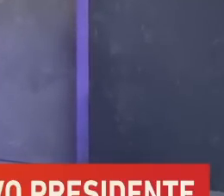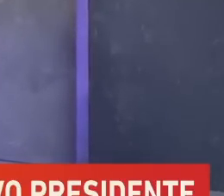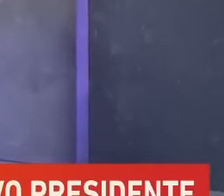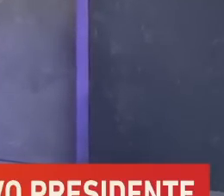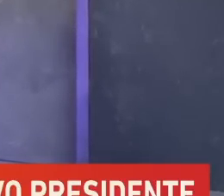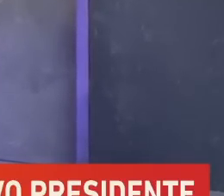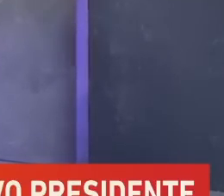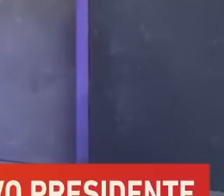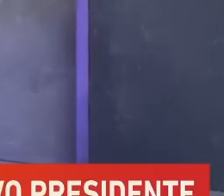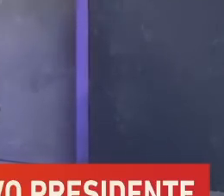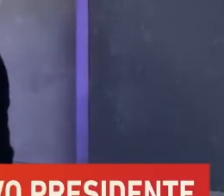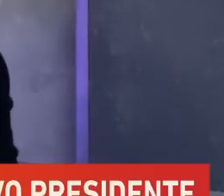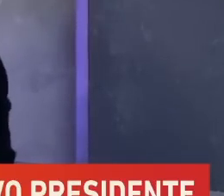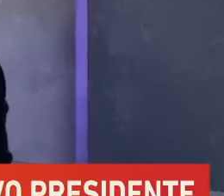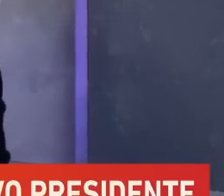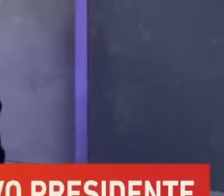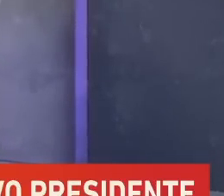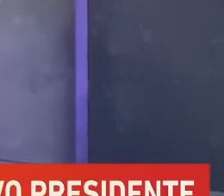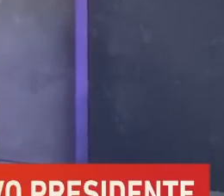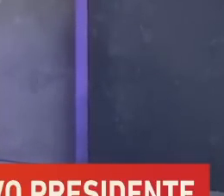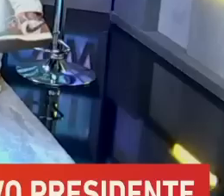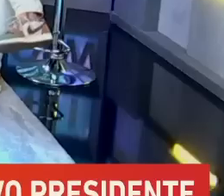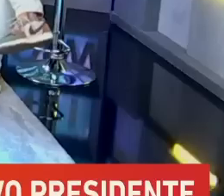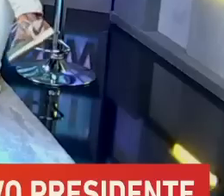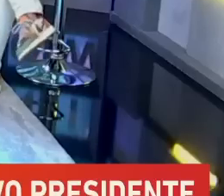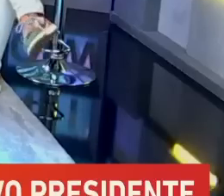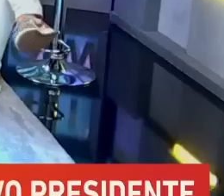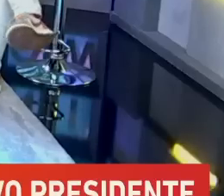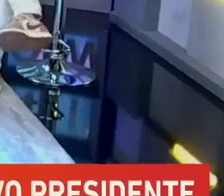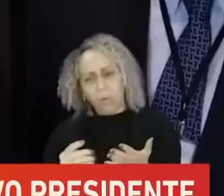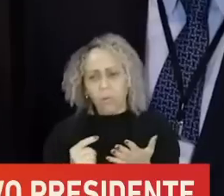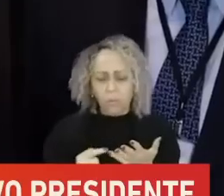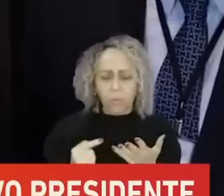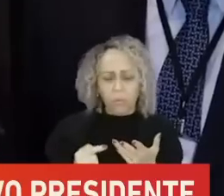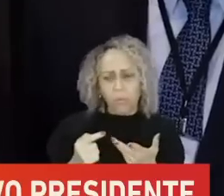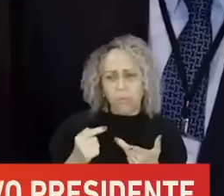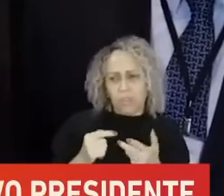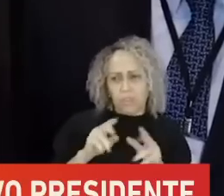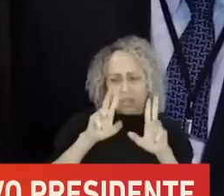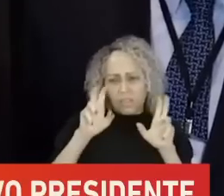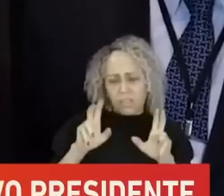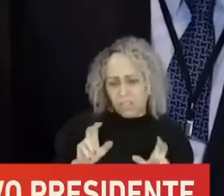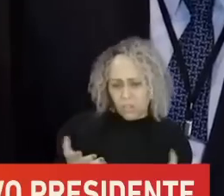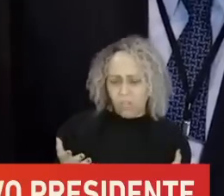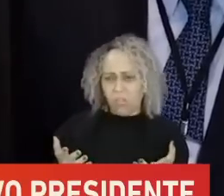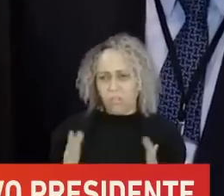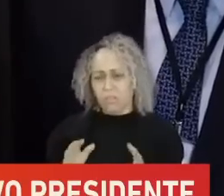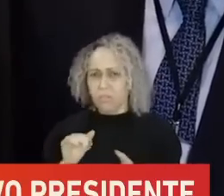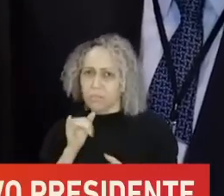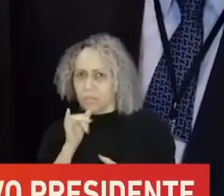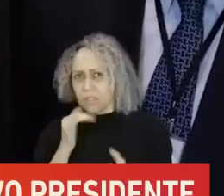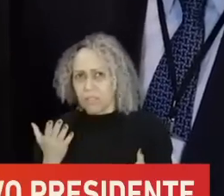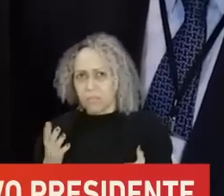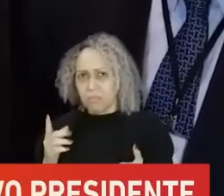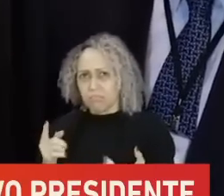criar algum tipo de tumulto aqui, mas é verdade que o Dudu Bolsonaro votou a favor da lei que permitiu com que o Aloysio Mercadante